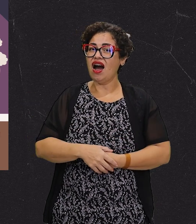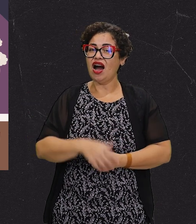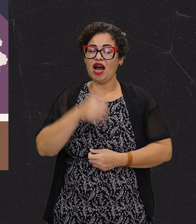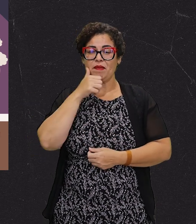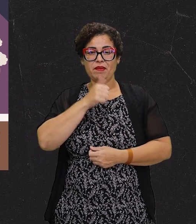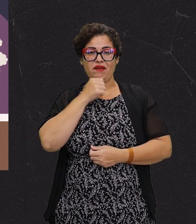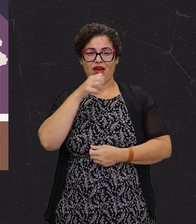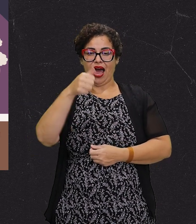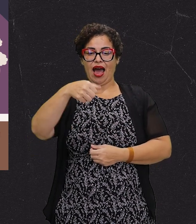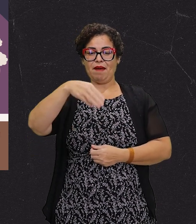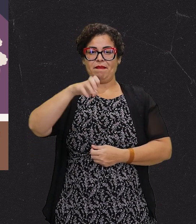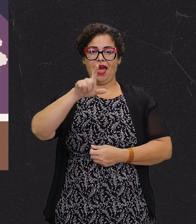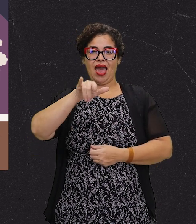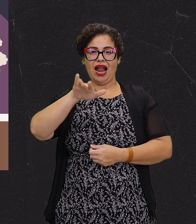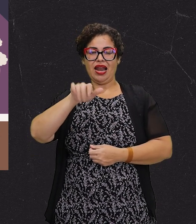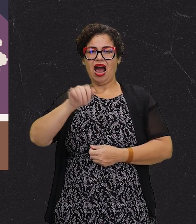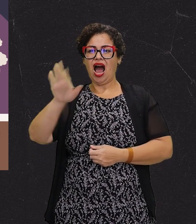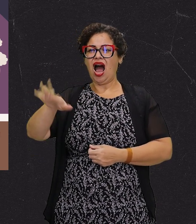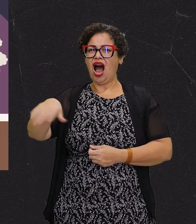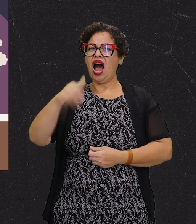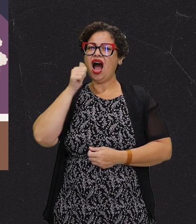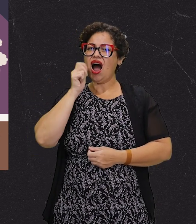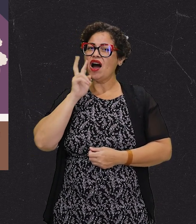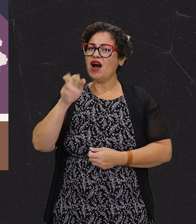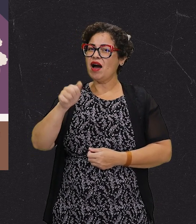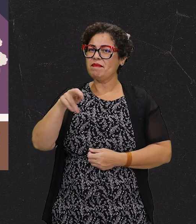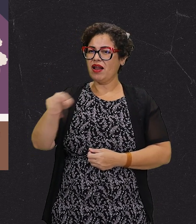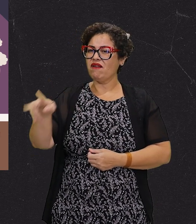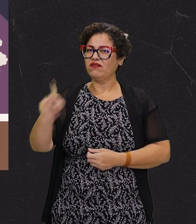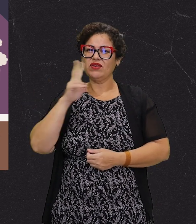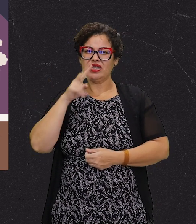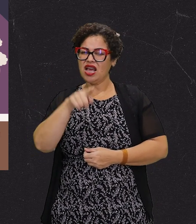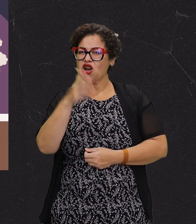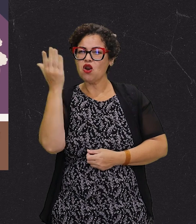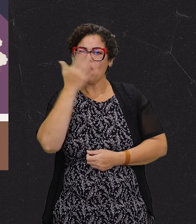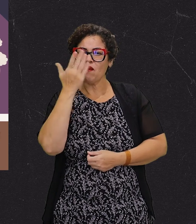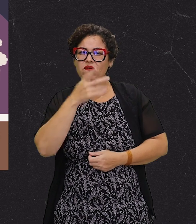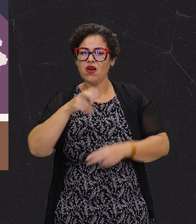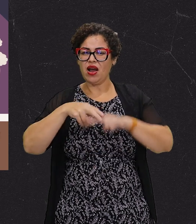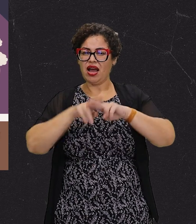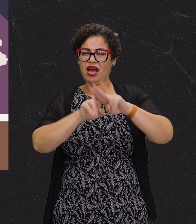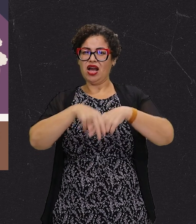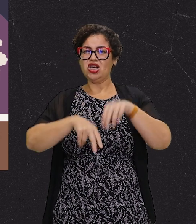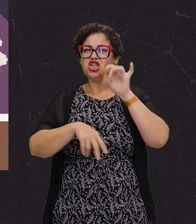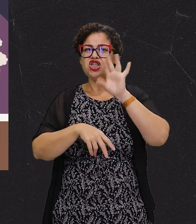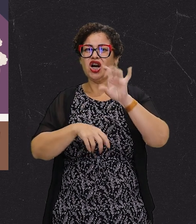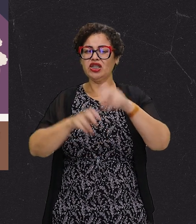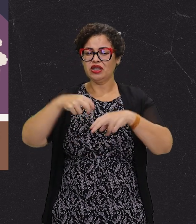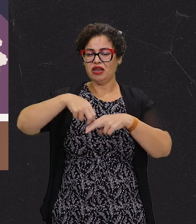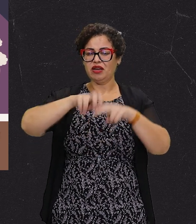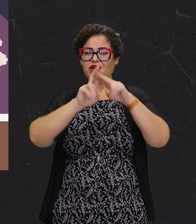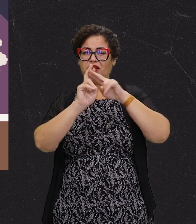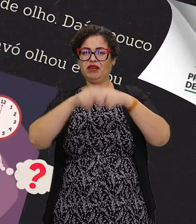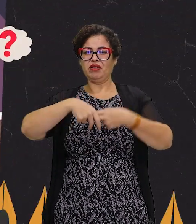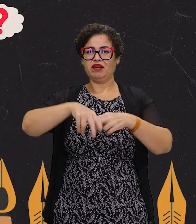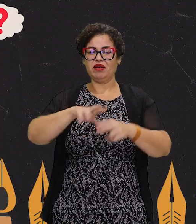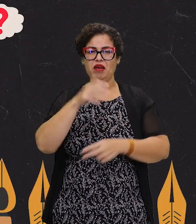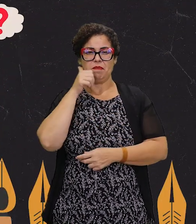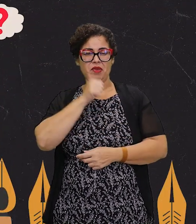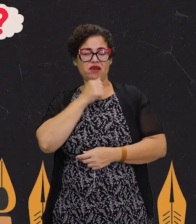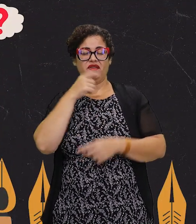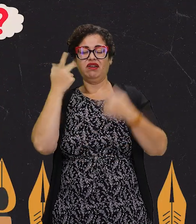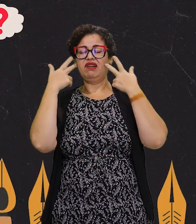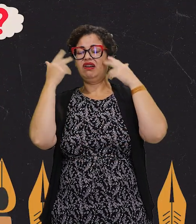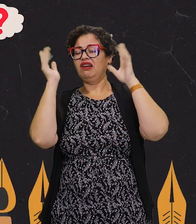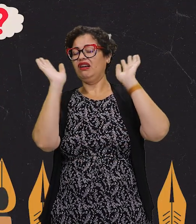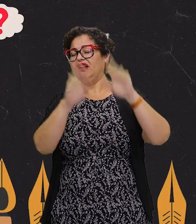Amélia! Minha avó se chamava Amélia. Amélia! Você não viu a cadeira balançar? Minha